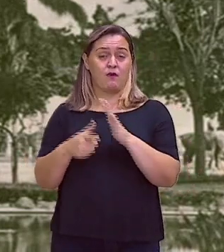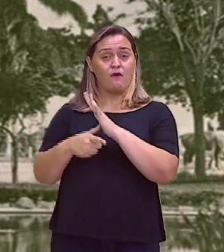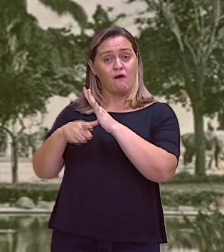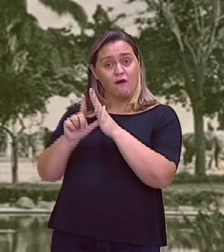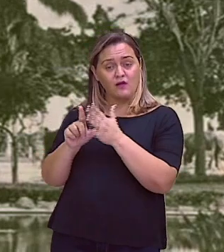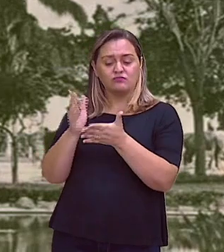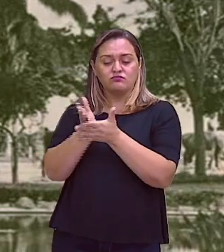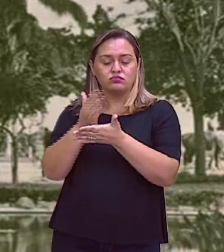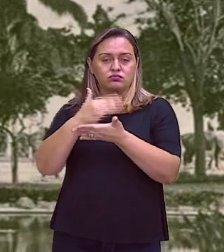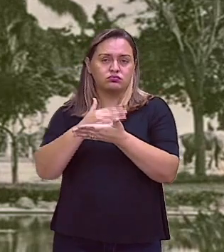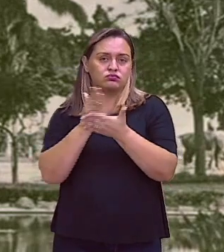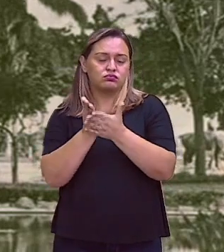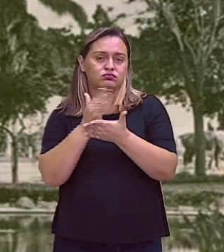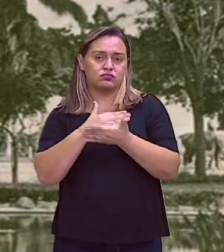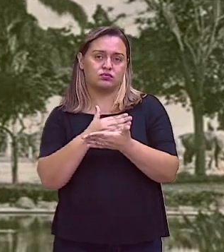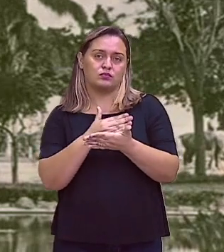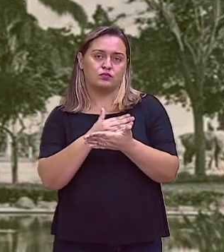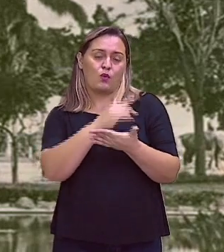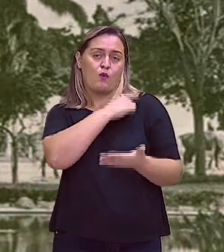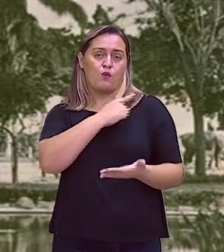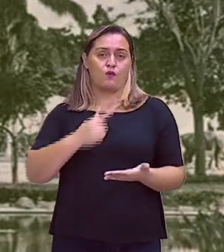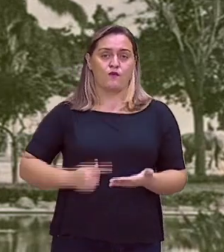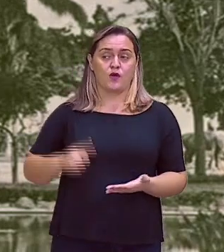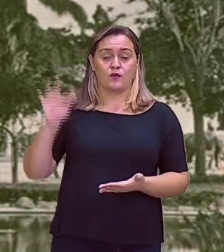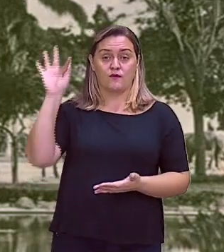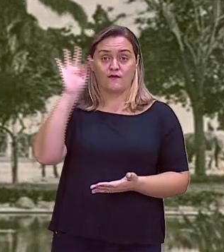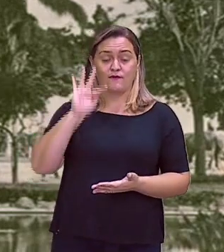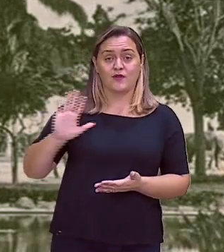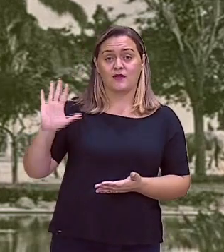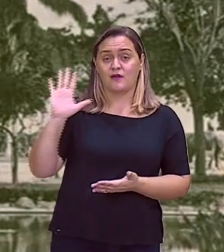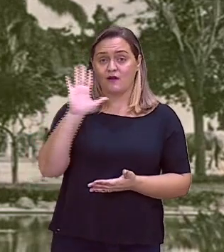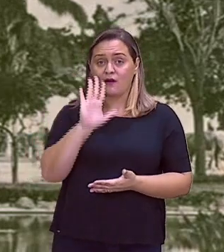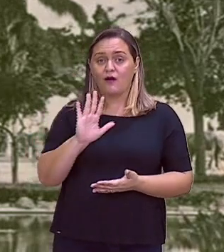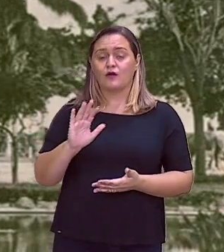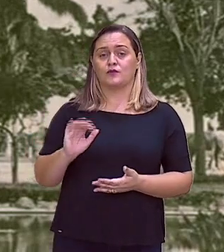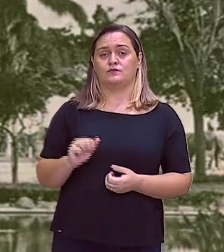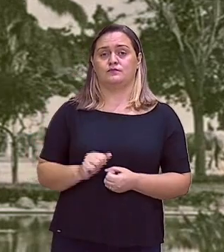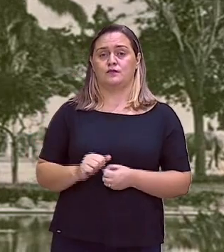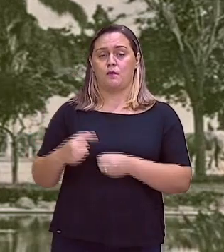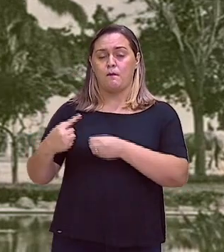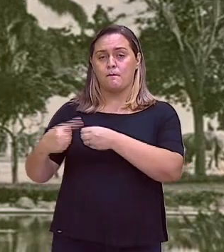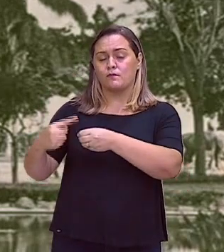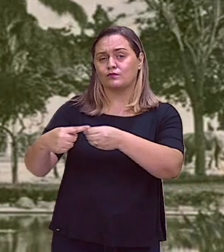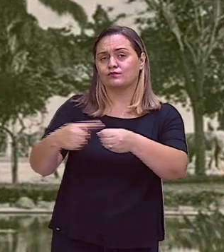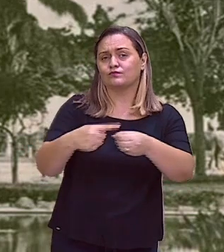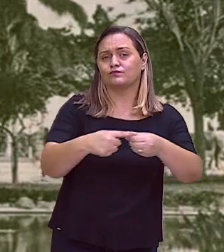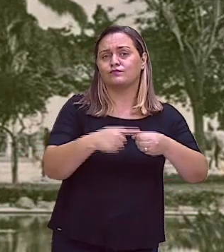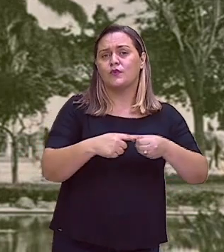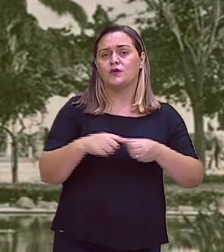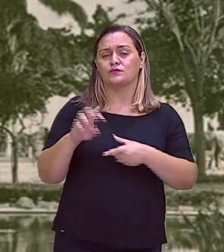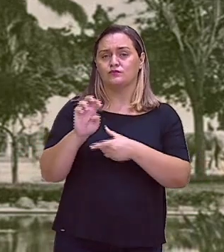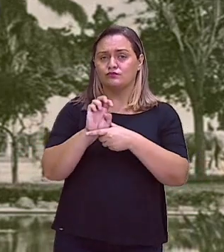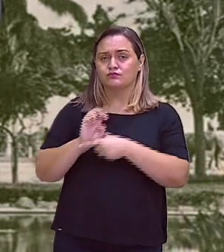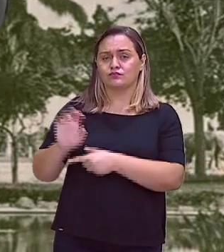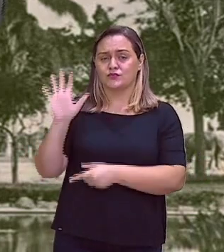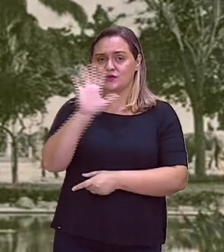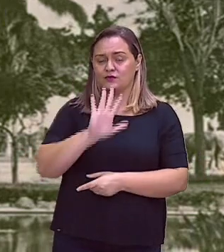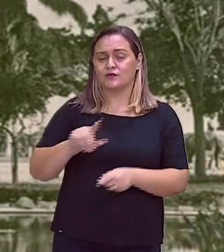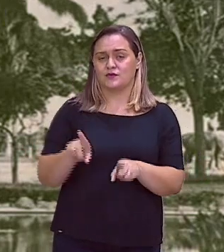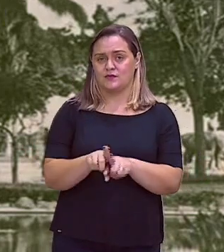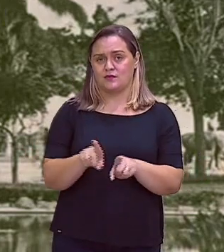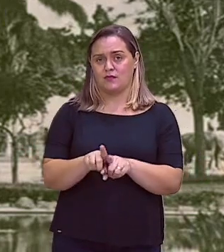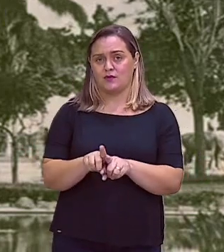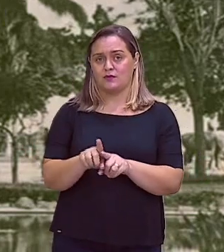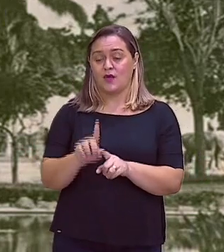governo federal governos estaduais e municipais e passou a concentrar-se nas